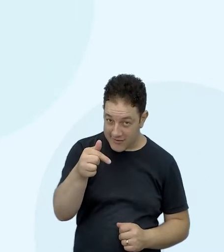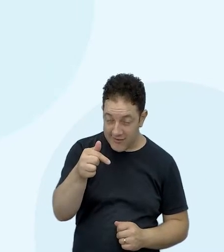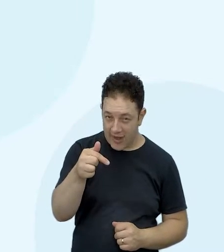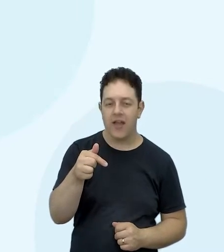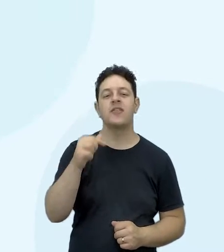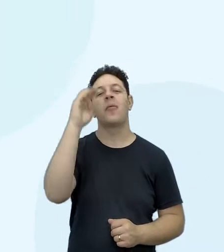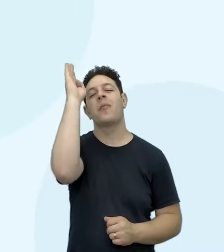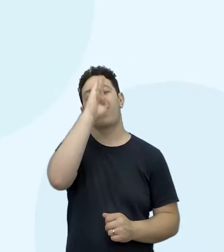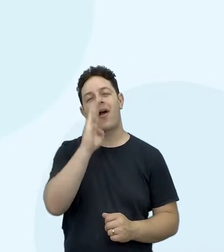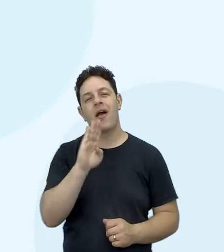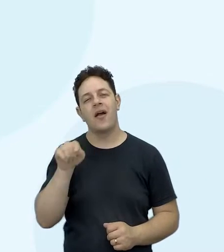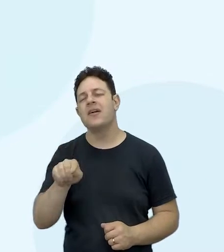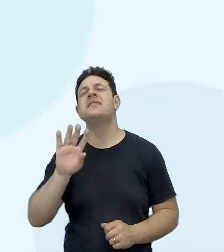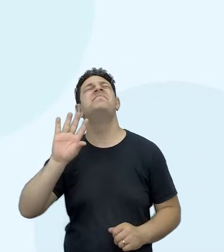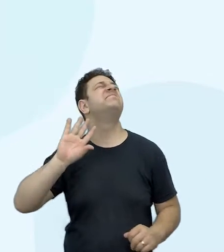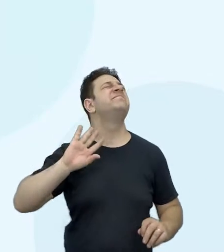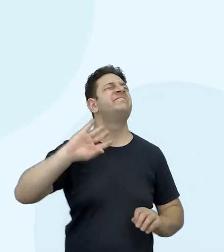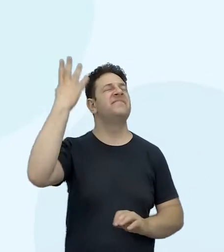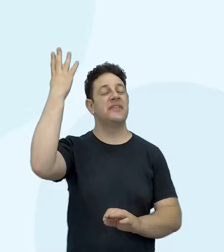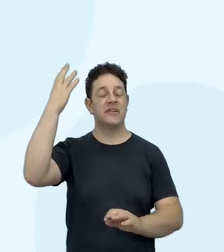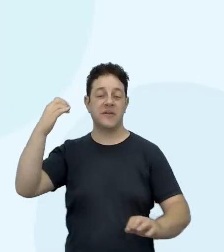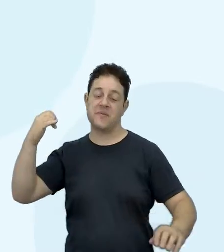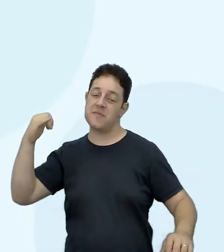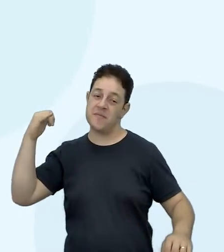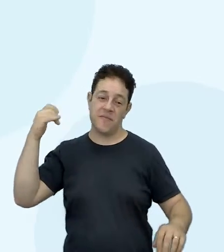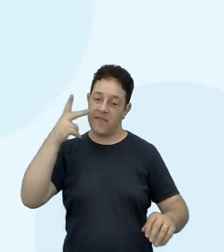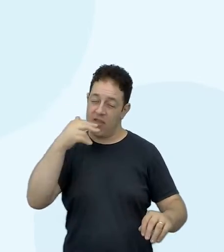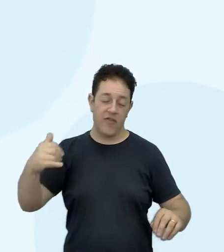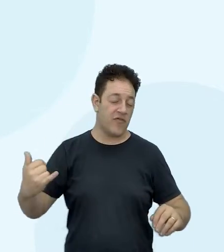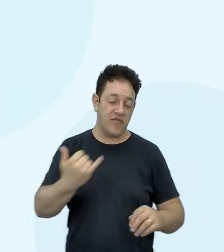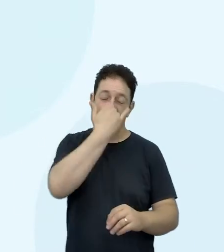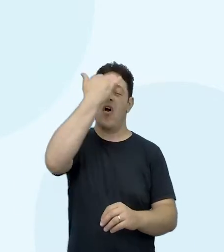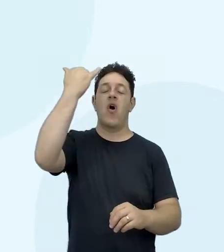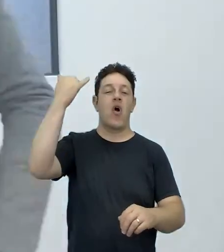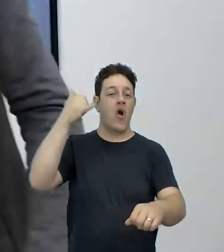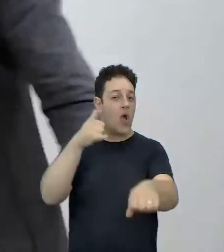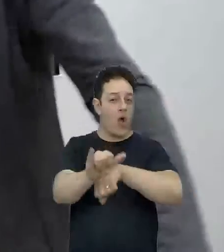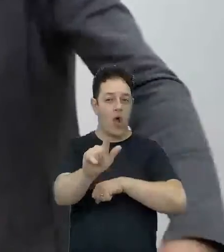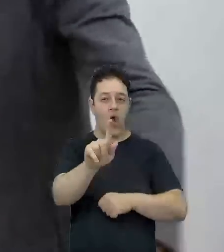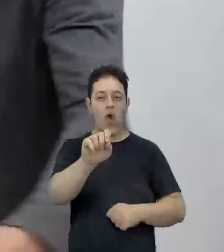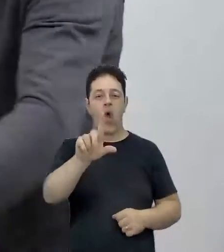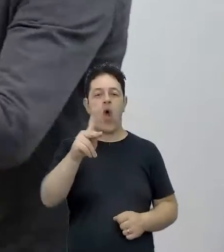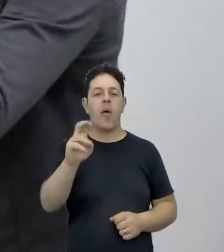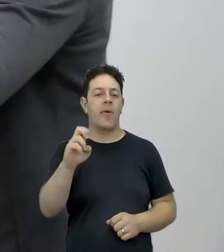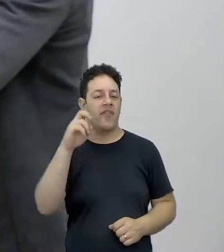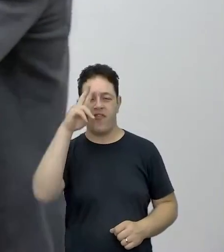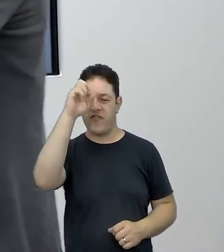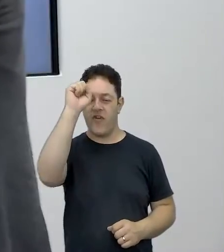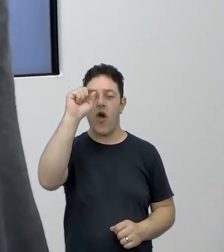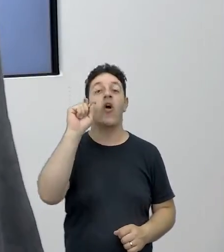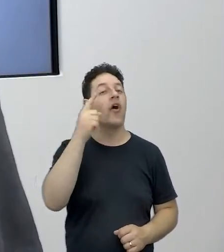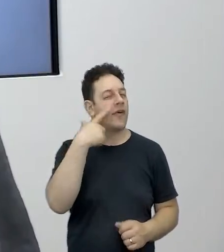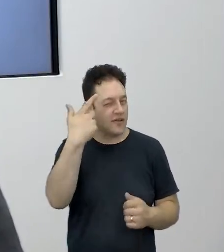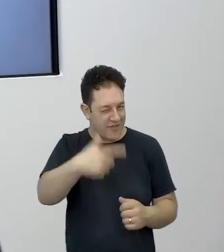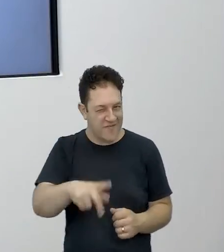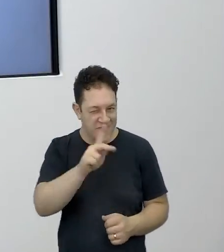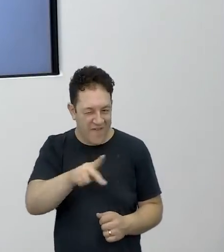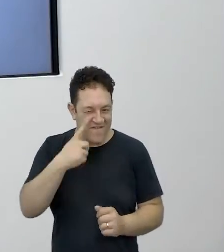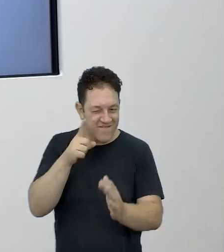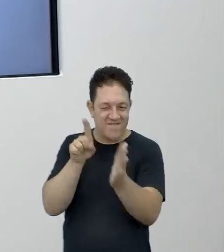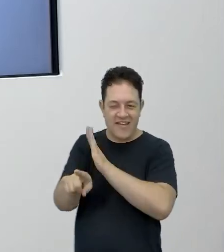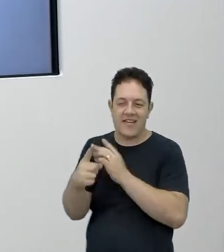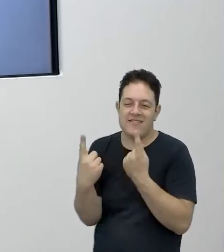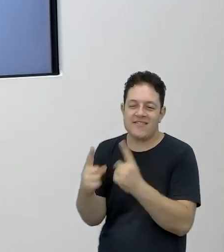1937, o Brasil sofre um golpe de Estado, um autogolpe. Agora eu vou provocar de novo. Vou provocar a nossa colega professora